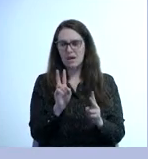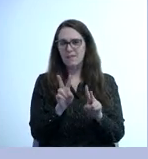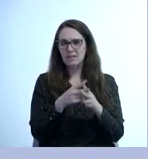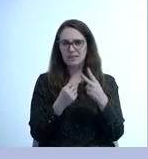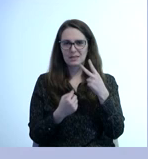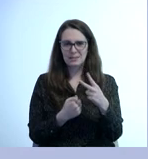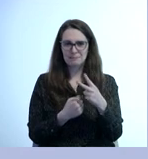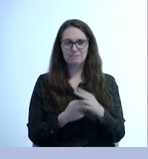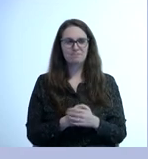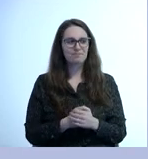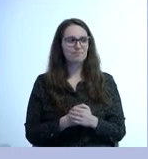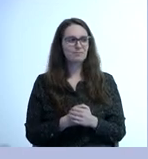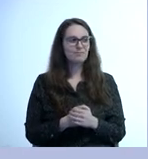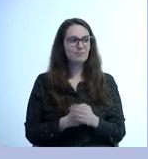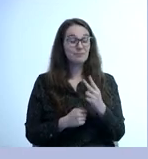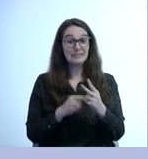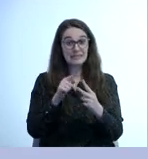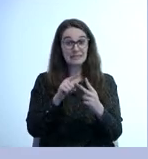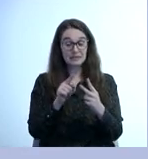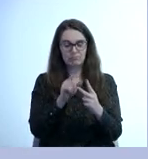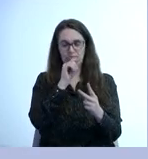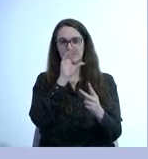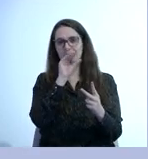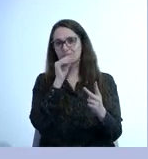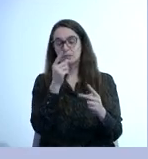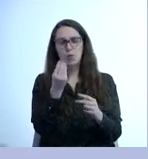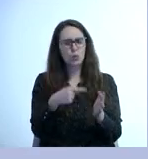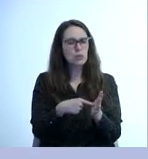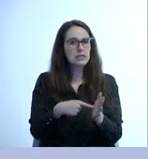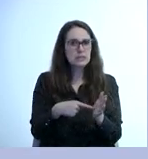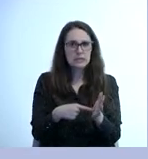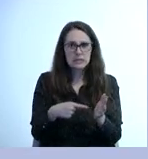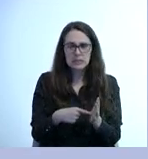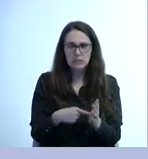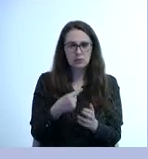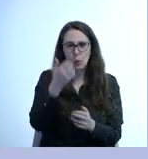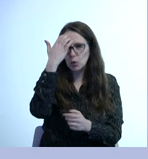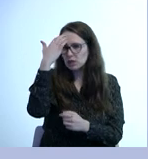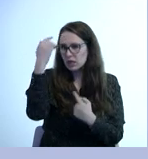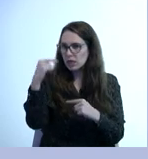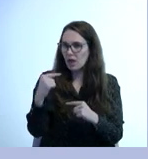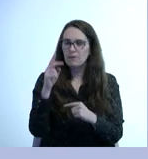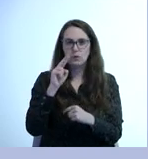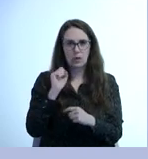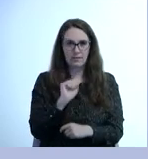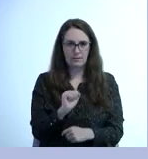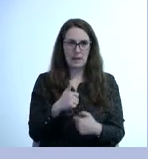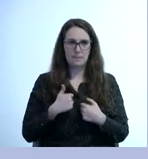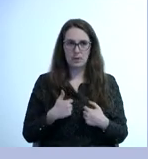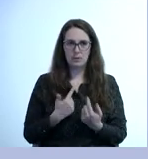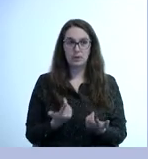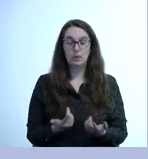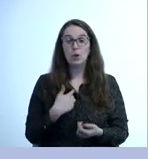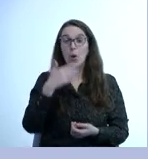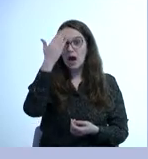era, foi logo uma revelação. O João Luís era obviamente muito exigente, era obviamente consciente do seu valor. Mas eu